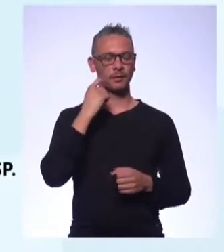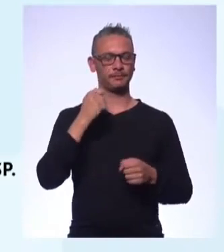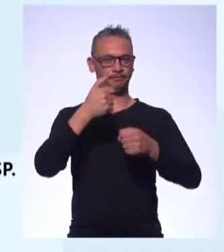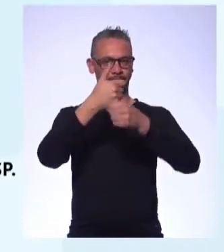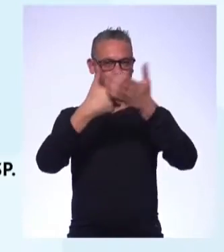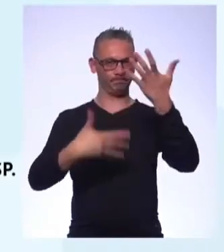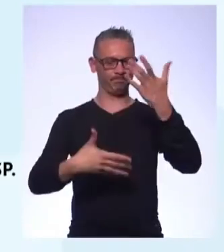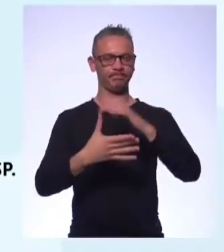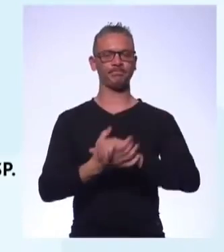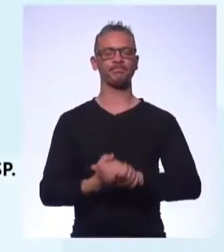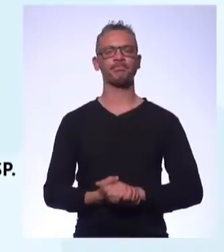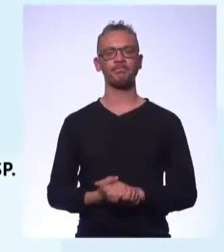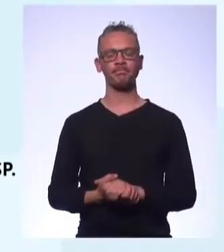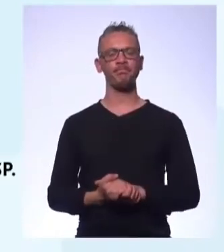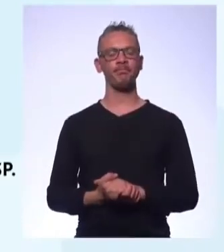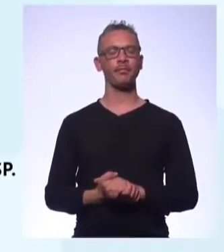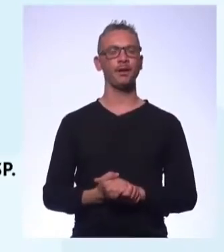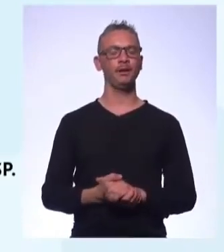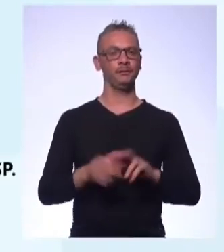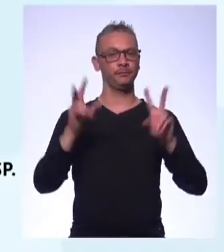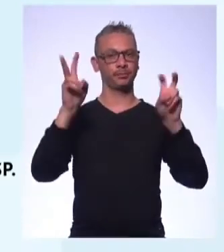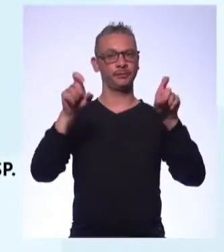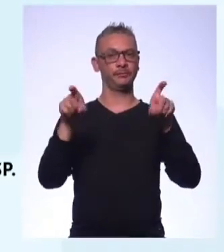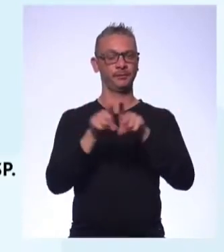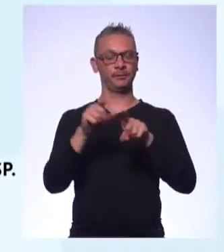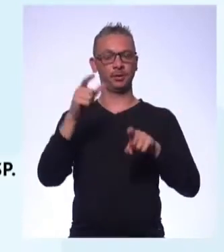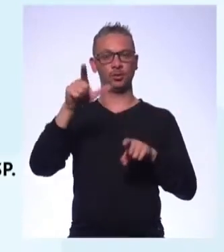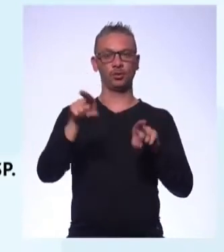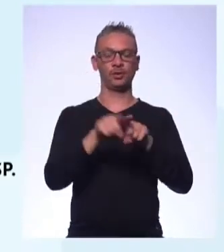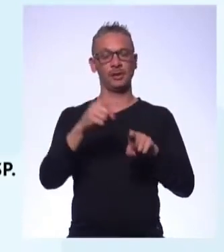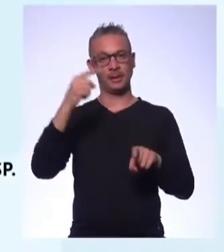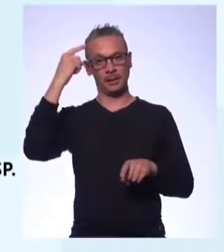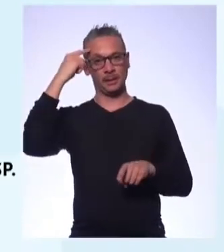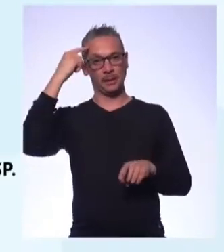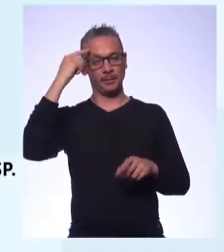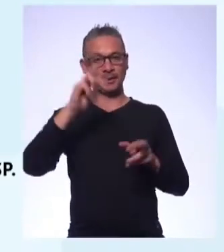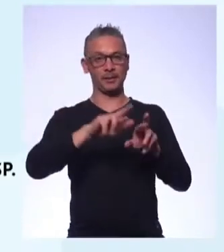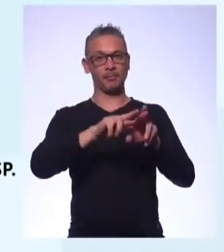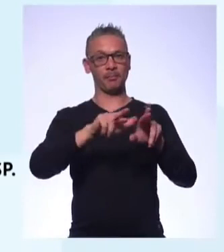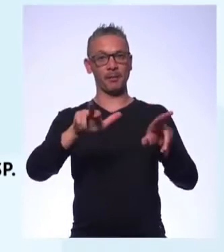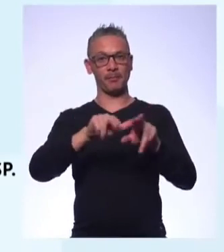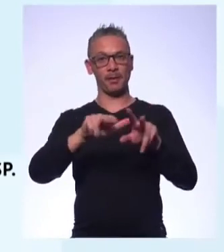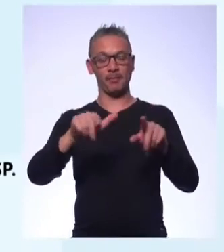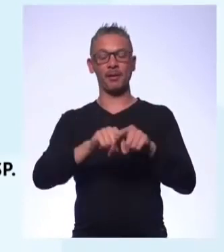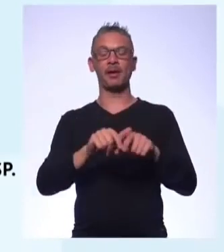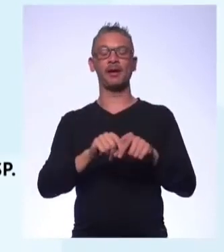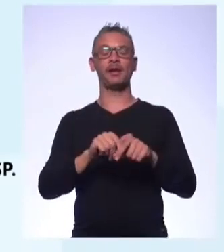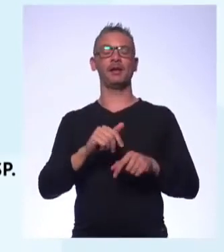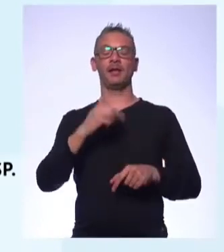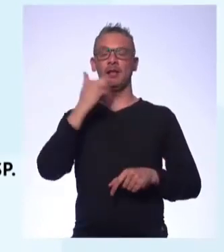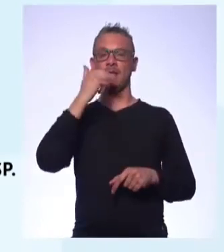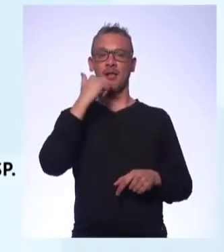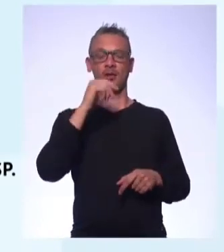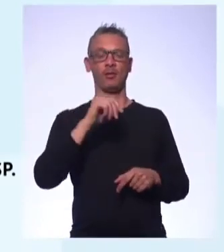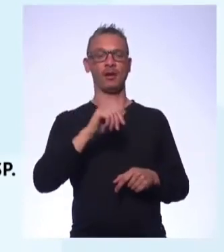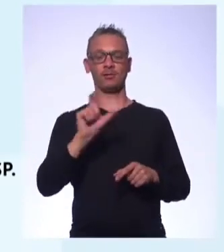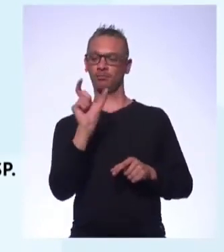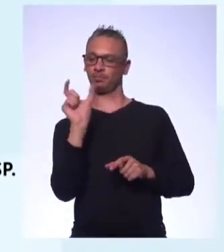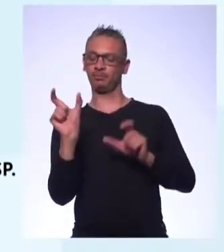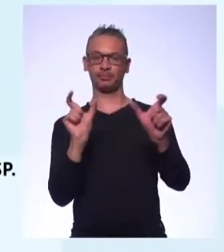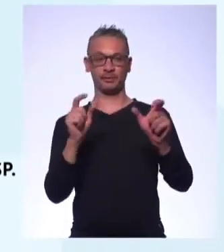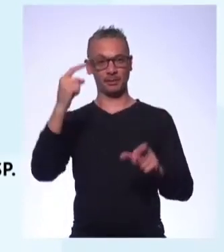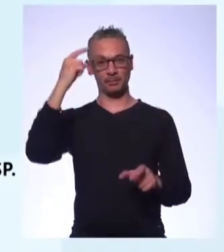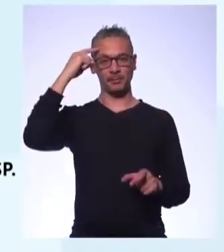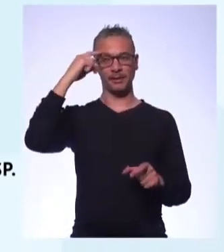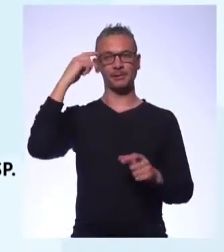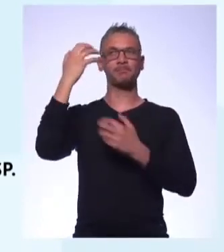gente, a gente vai falar ainda assim, quando a gente pensa em figuras de linguagem, a gente logo pensa em música. E a gente sabe, muitas